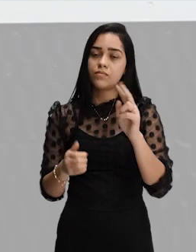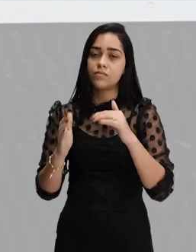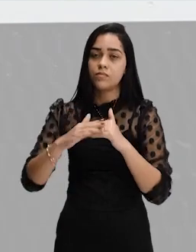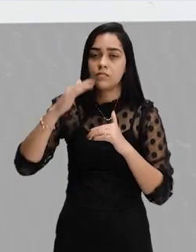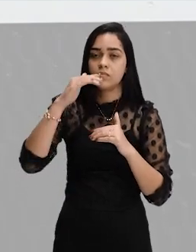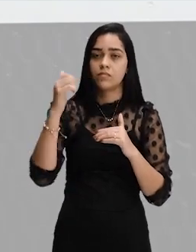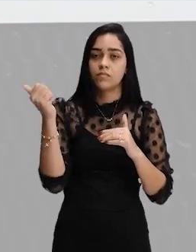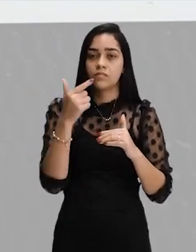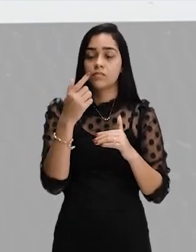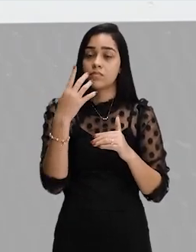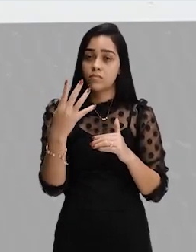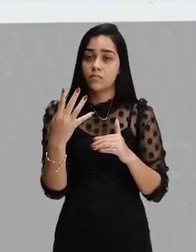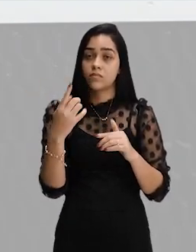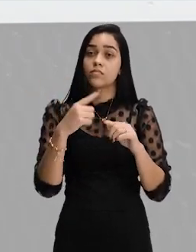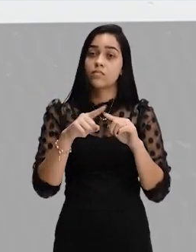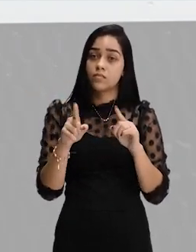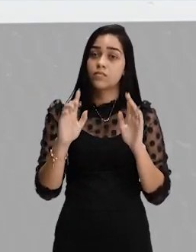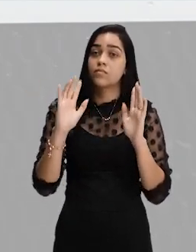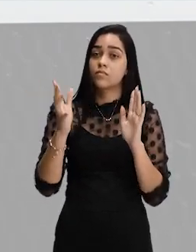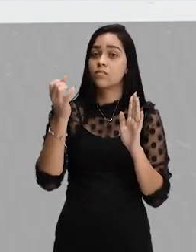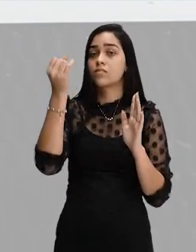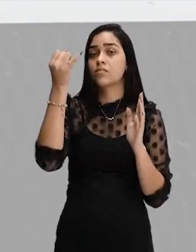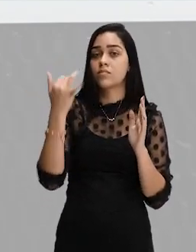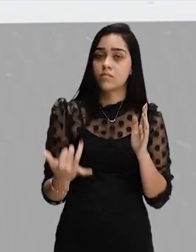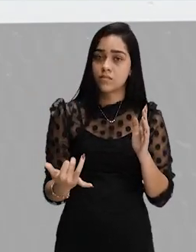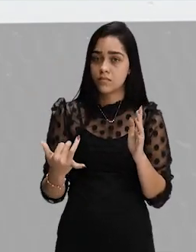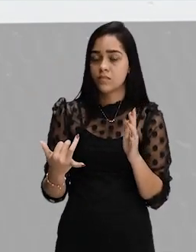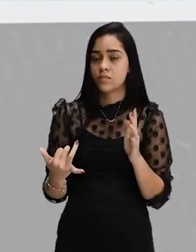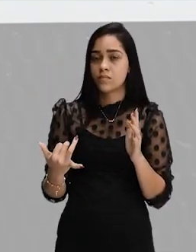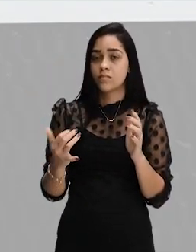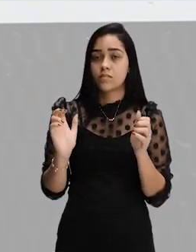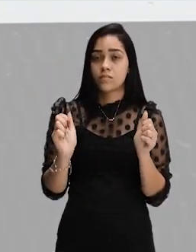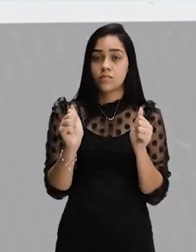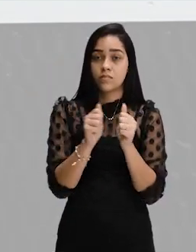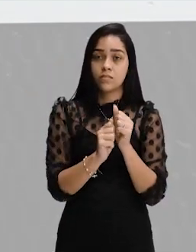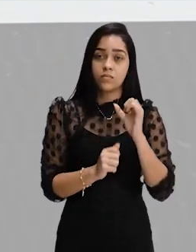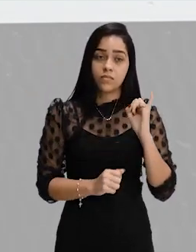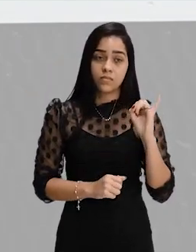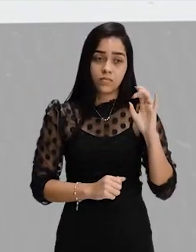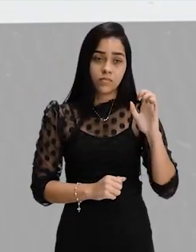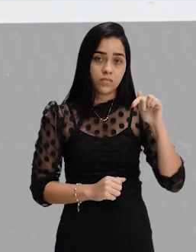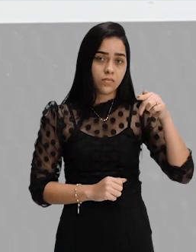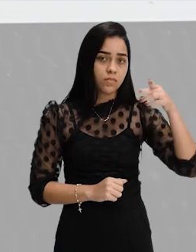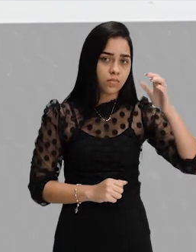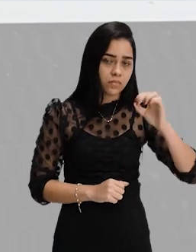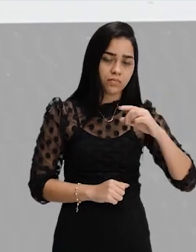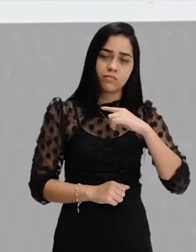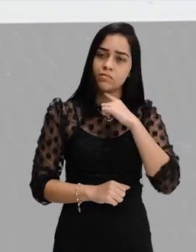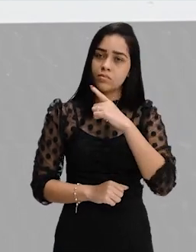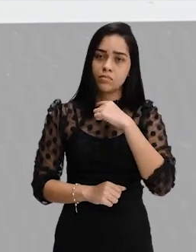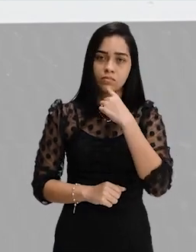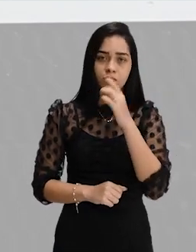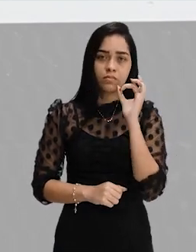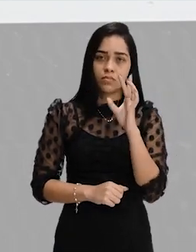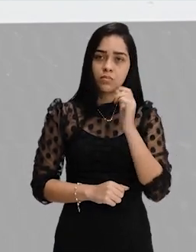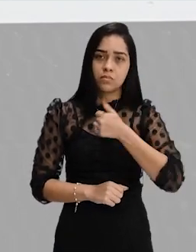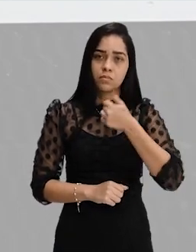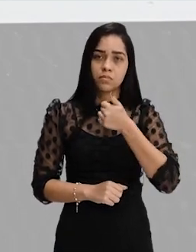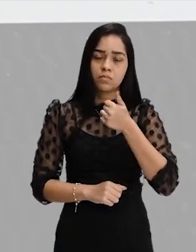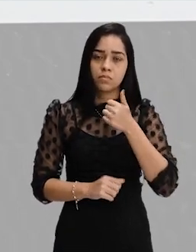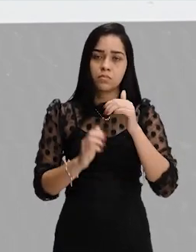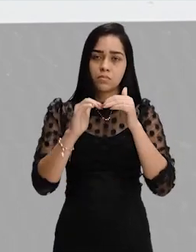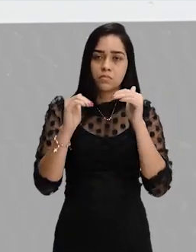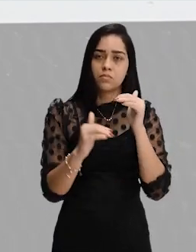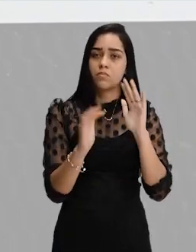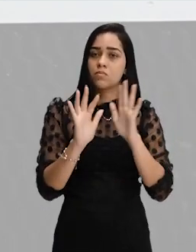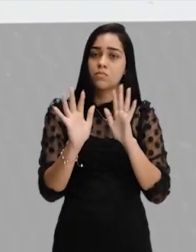do que 4/3. Mas, como eu falei, as inequações elas estão juntas. Não adianta satisfazer só a primeira